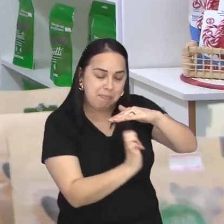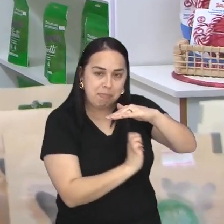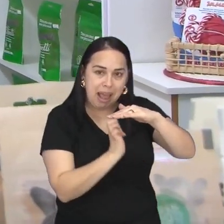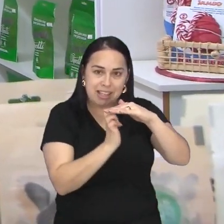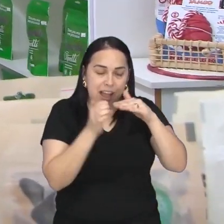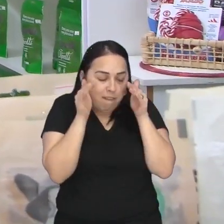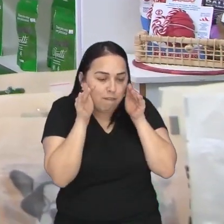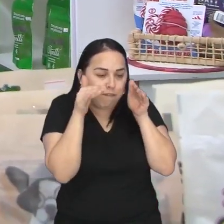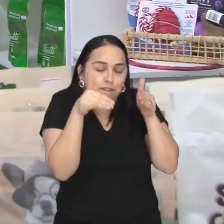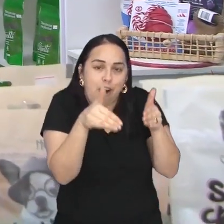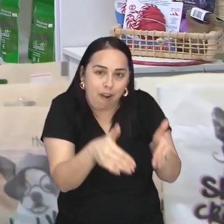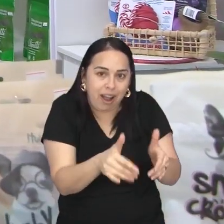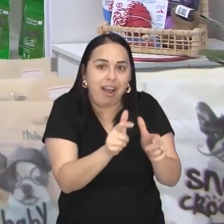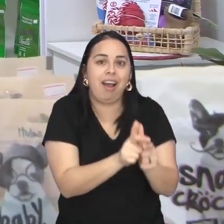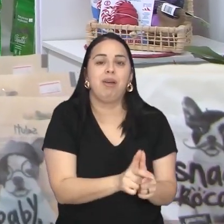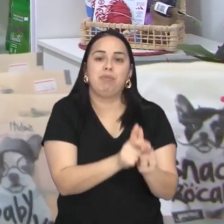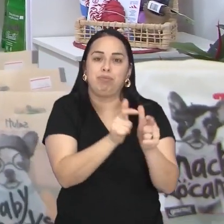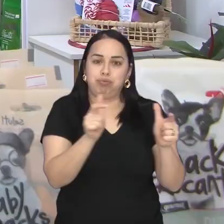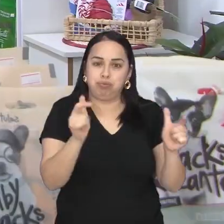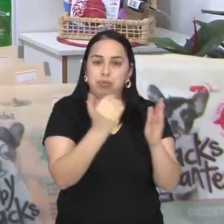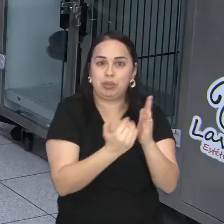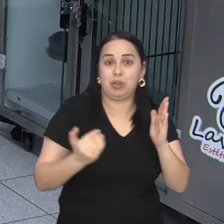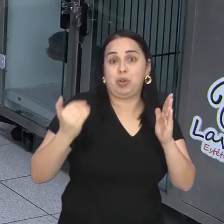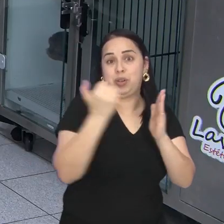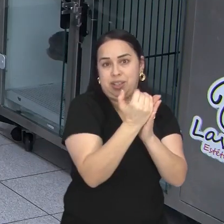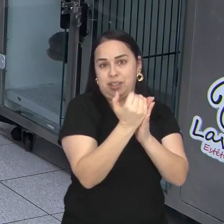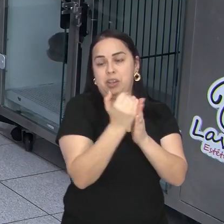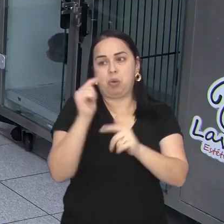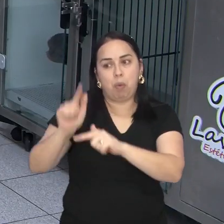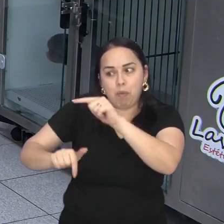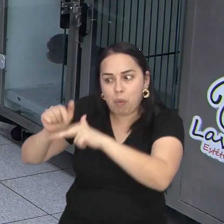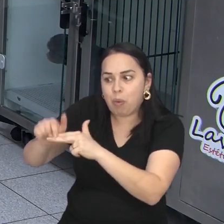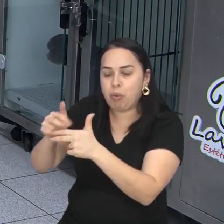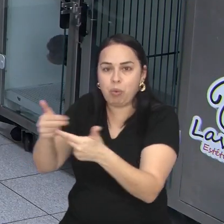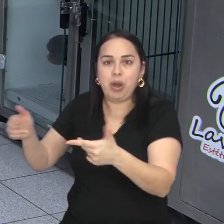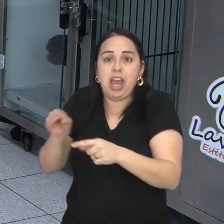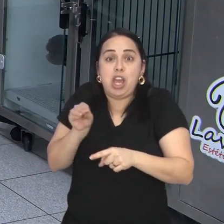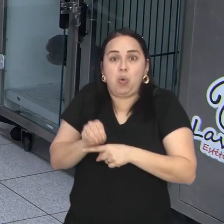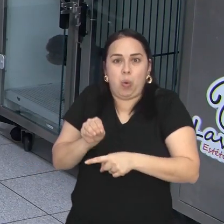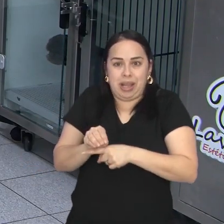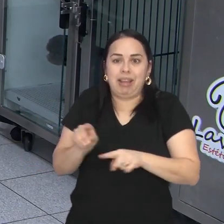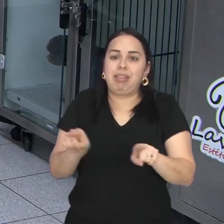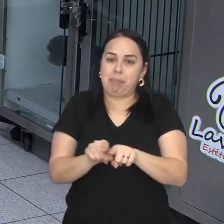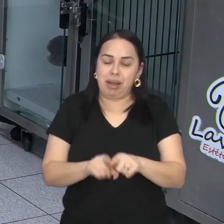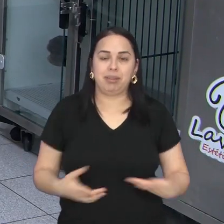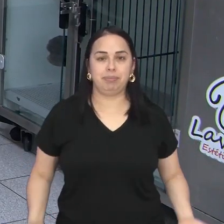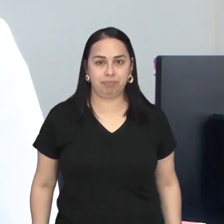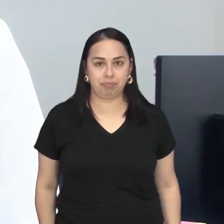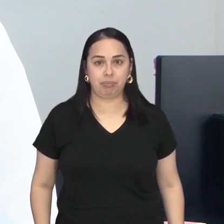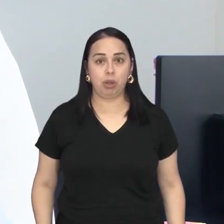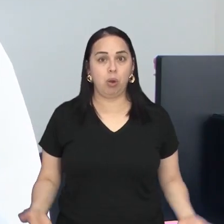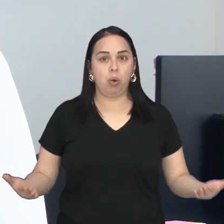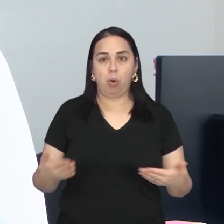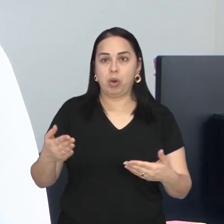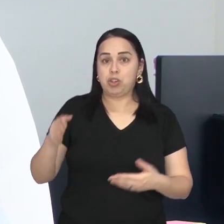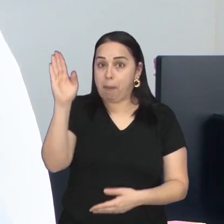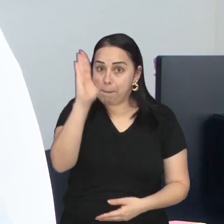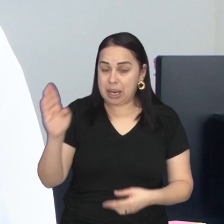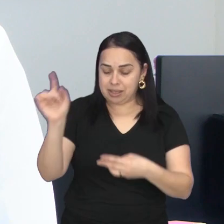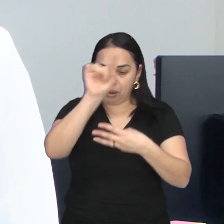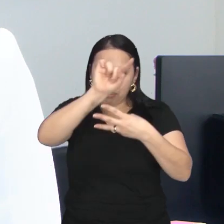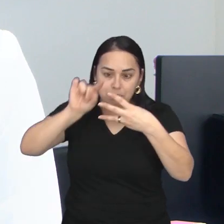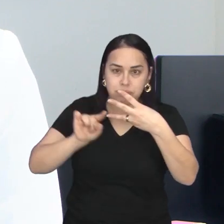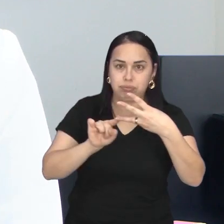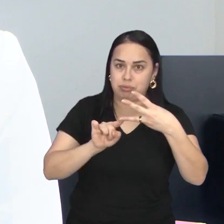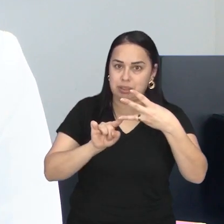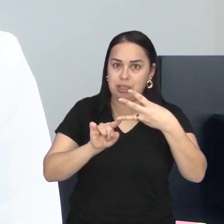o mercado voltado para este público tem crescido com novos produtos e serviços para atender a demanda hoje o Brasil ele